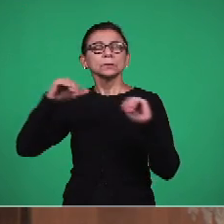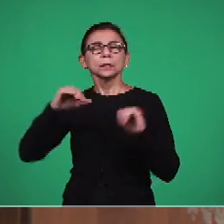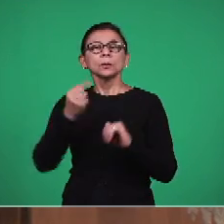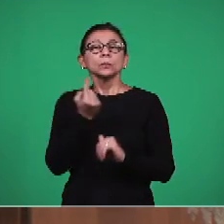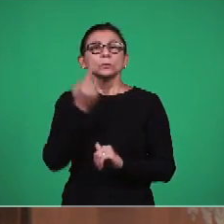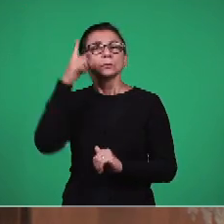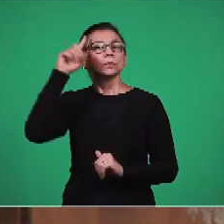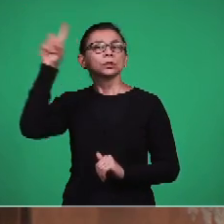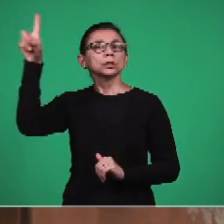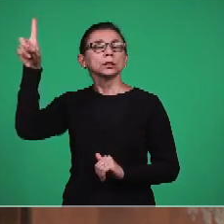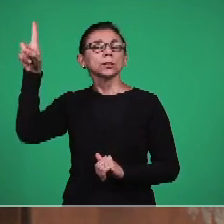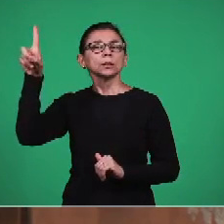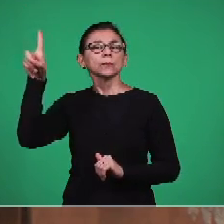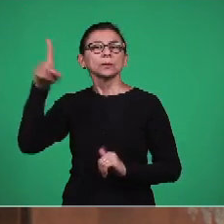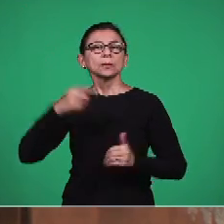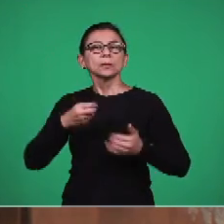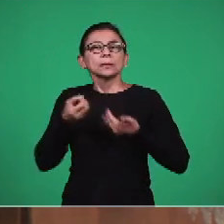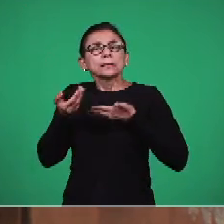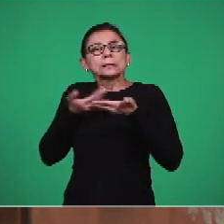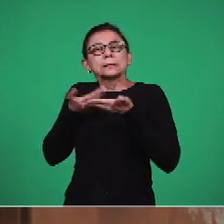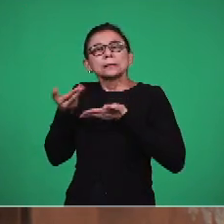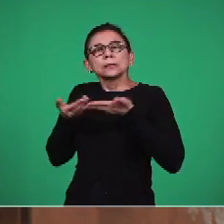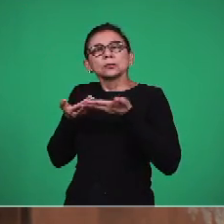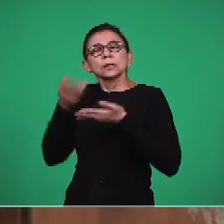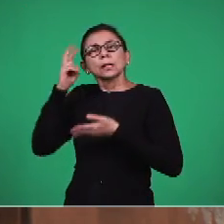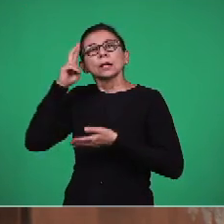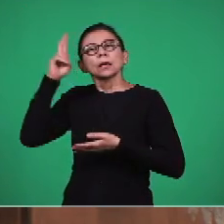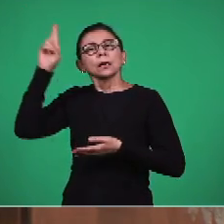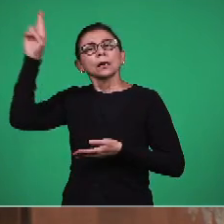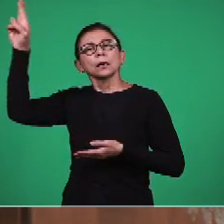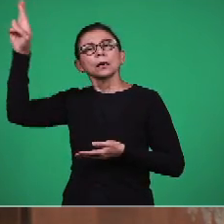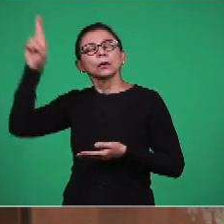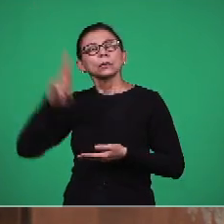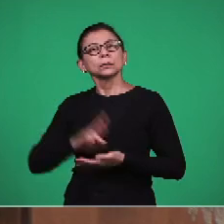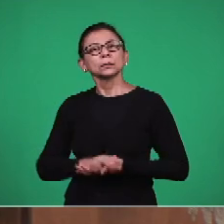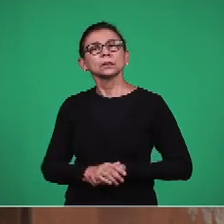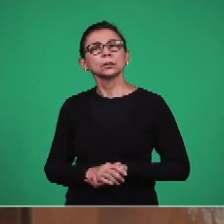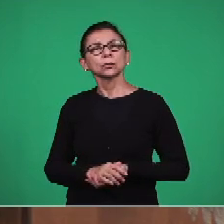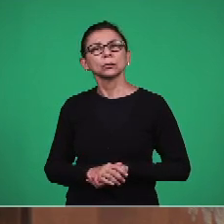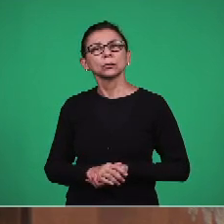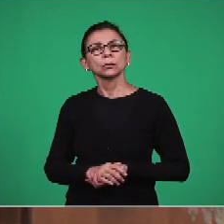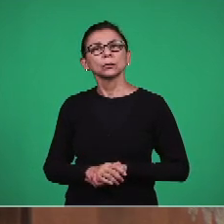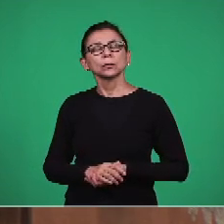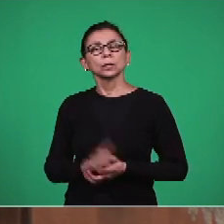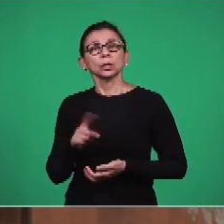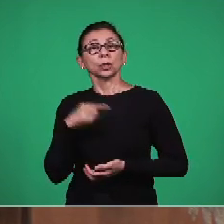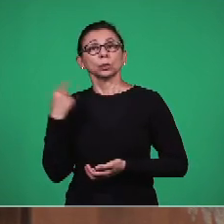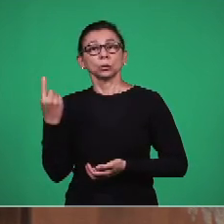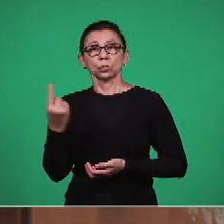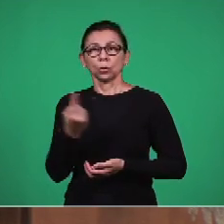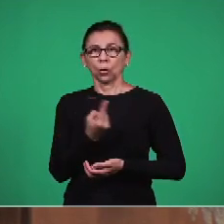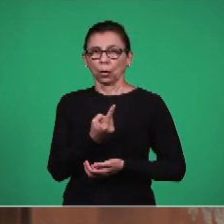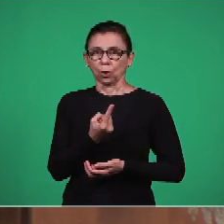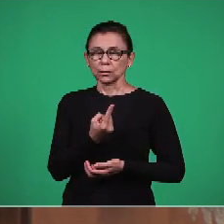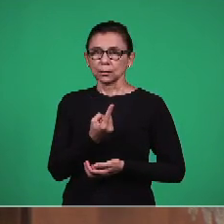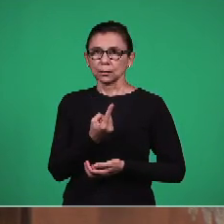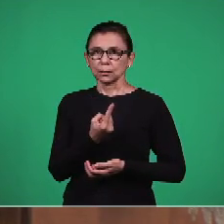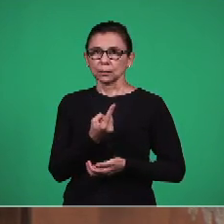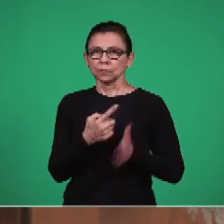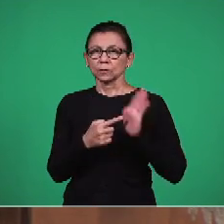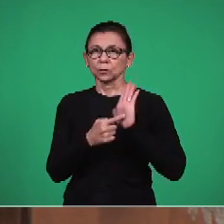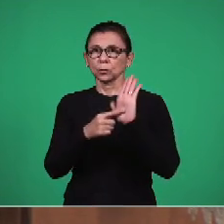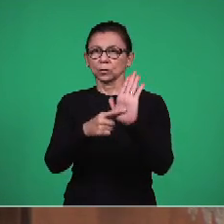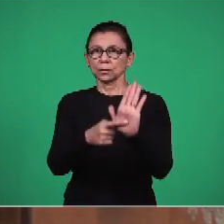que você não está excluindo, nós não estamos incluindo dia nenhum de guarda. Nós estamos mostrando que nós